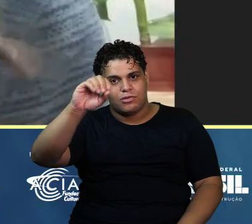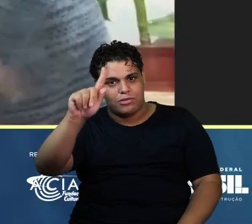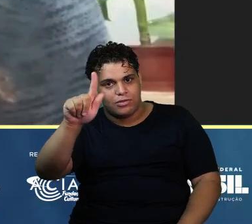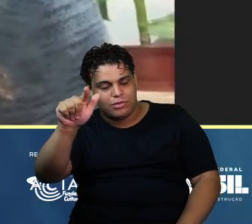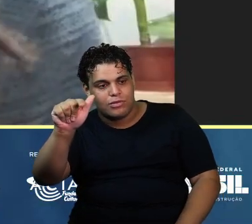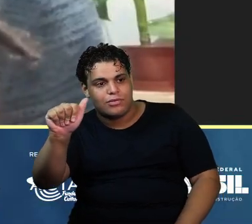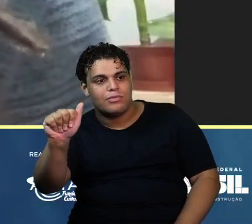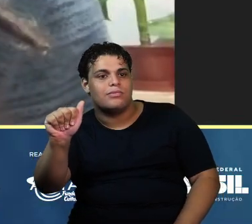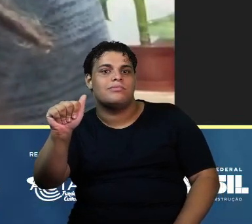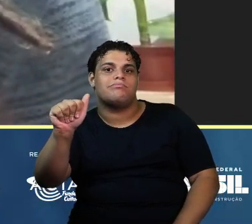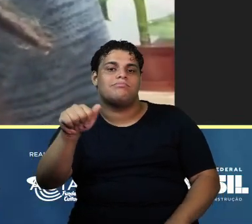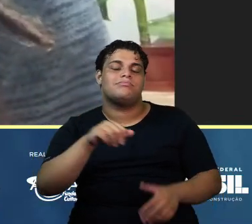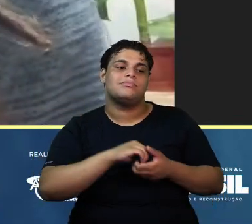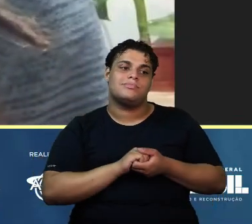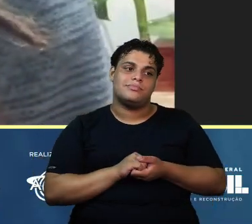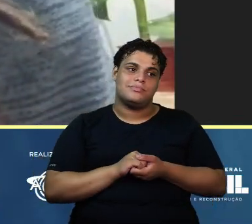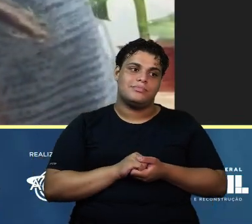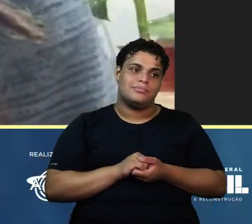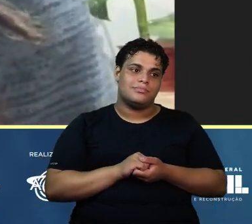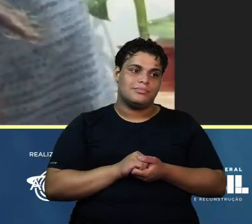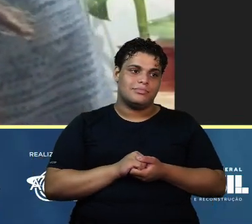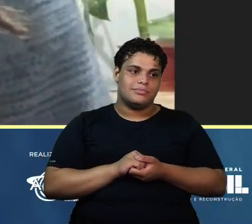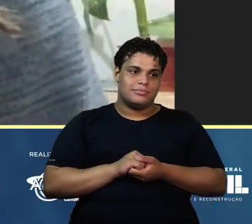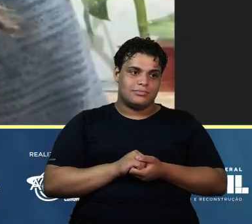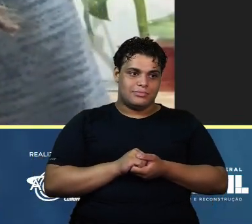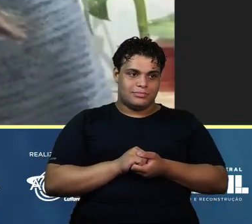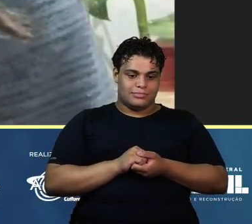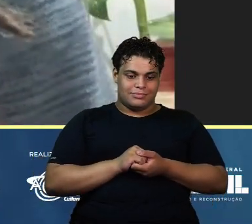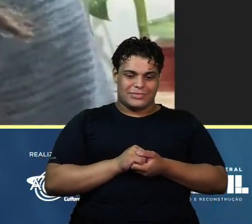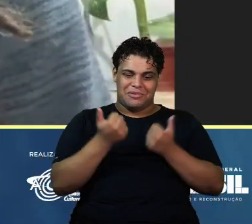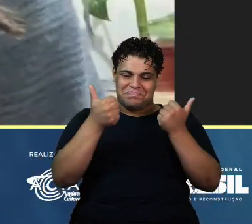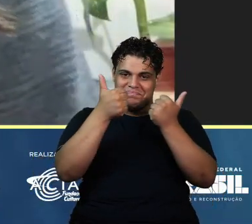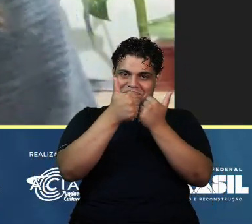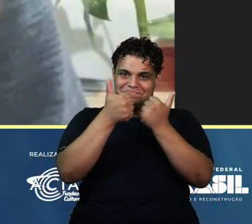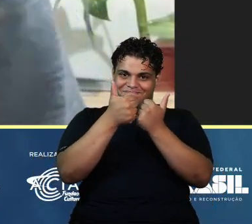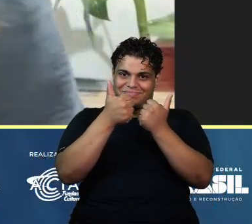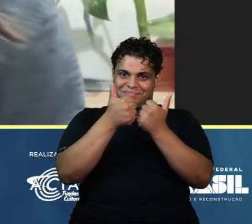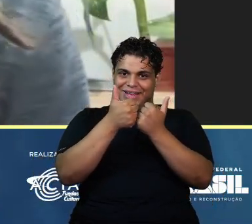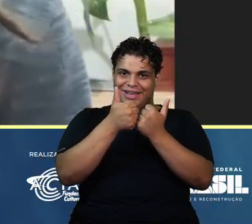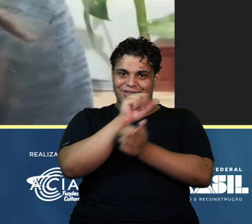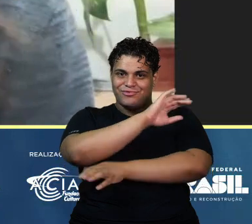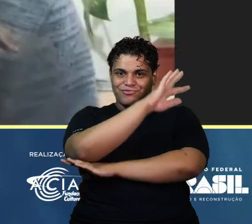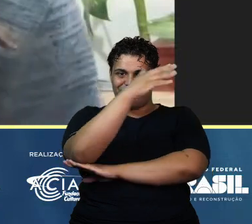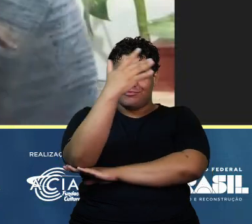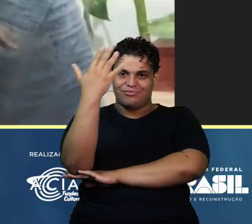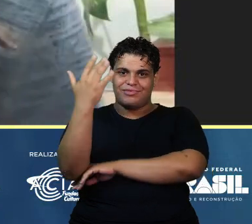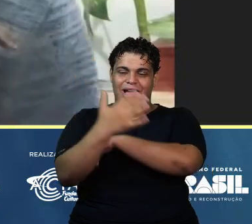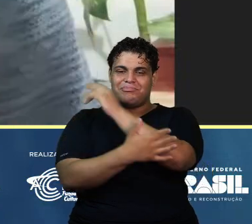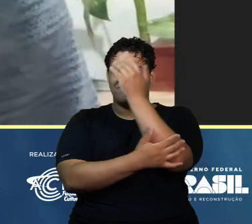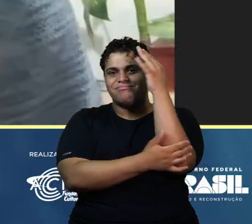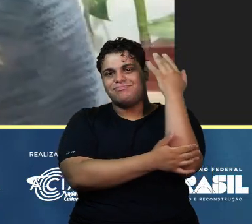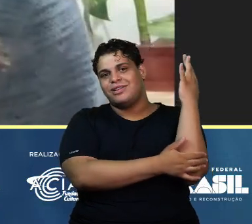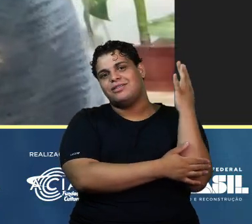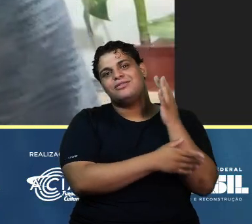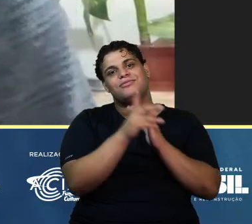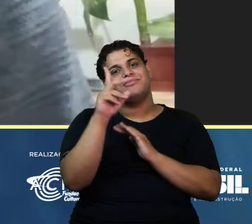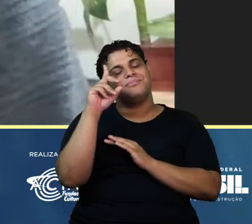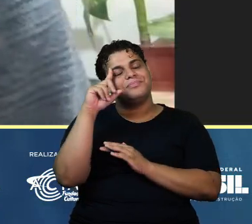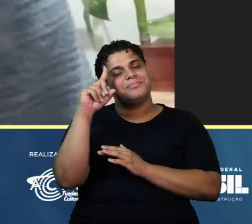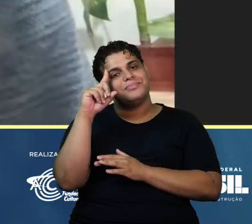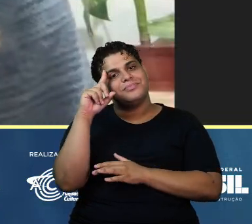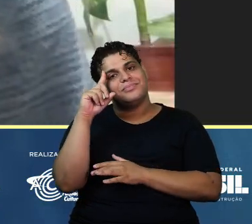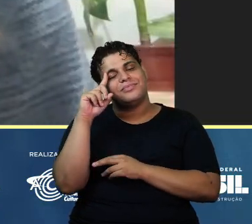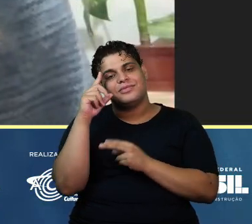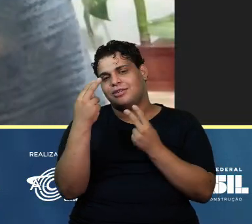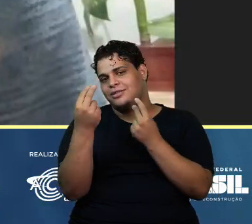tá ali em volta dos paredões verdes, né, da Mata Atlântica. Então, meu dia a dia é